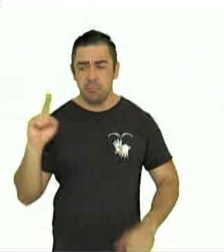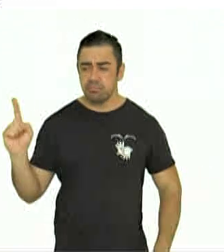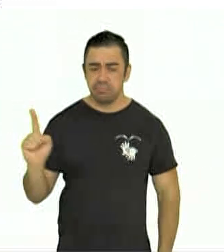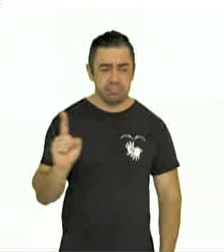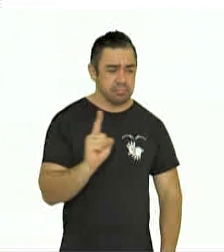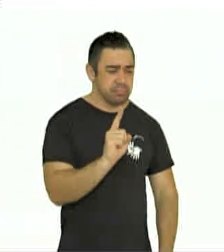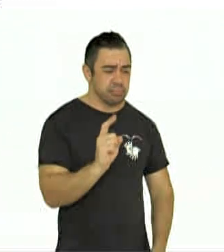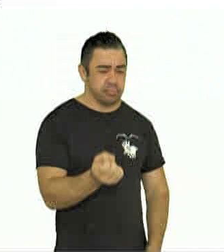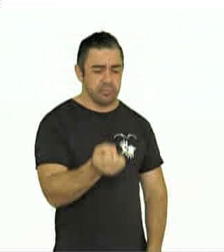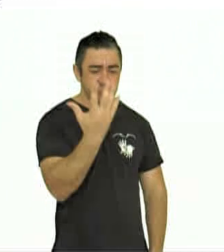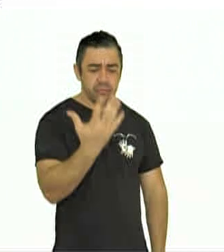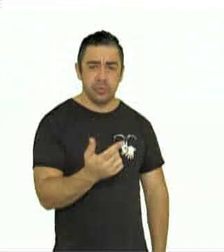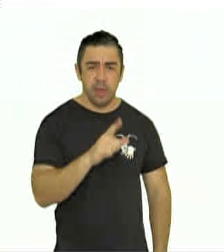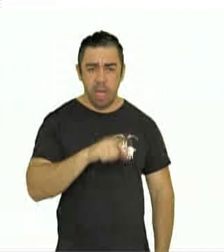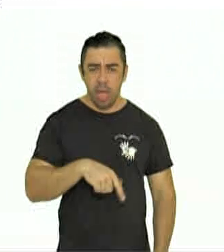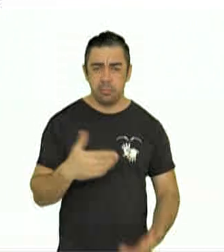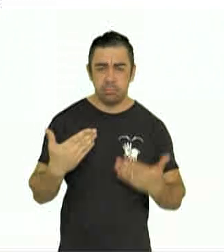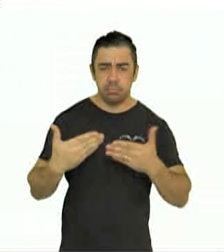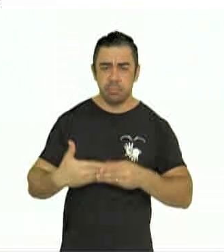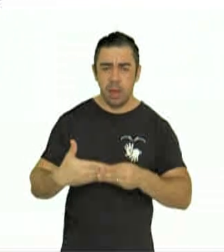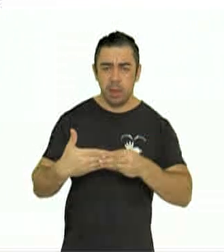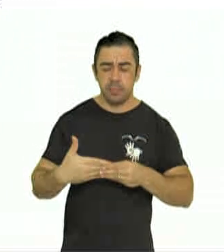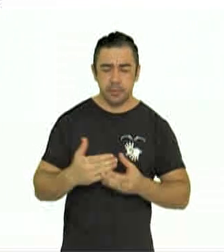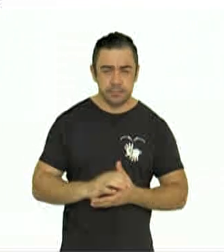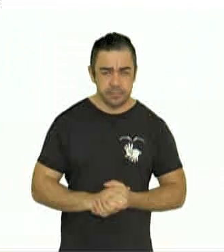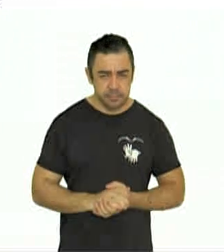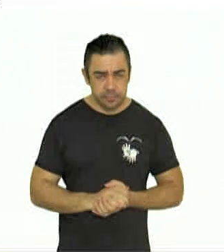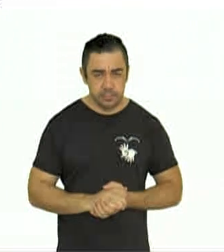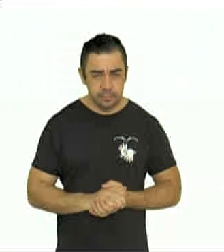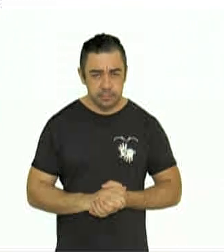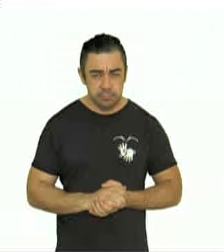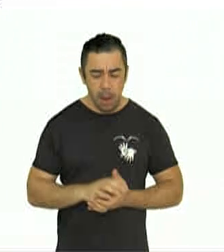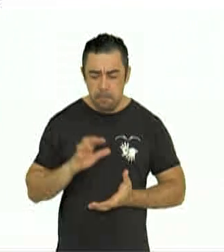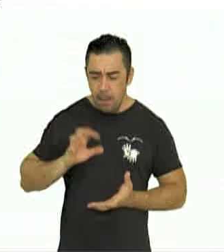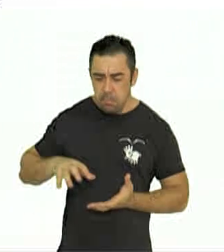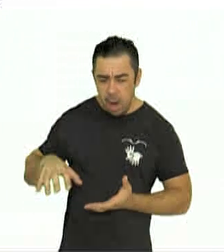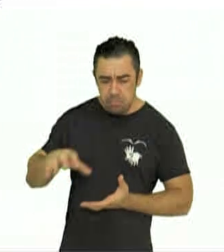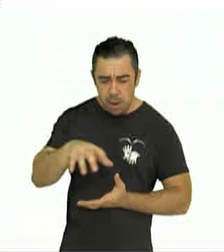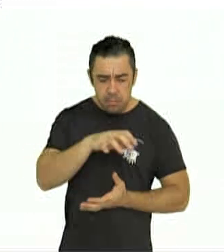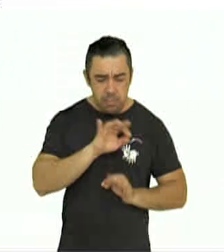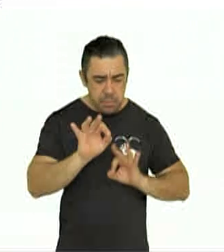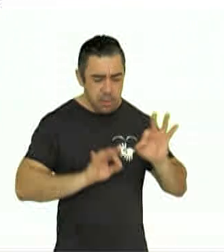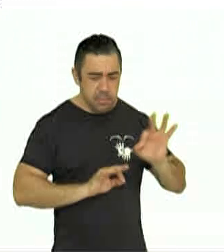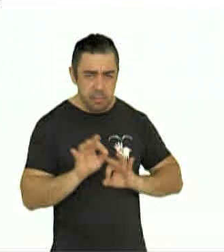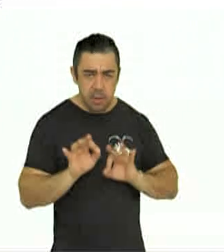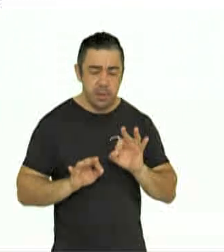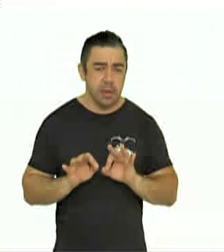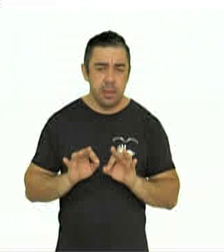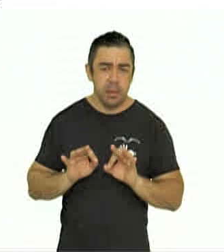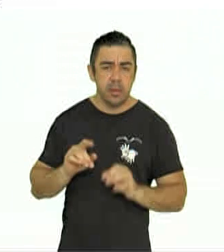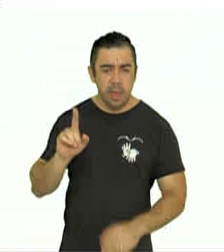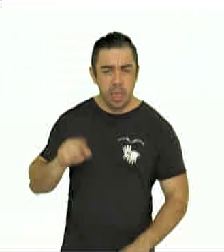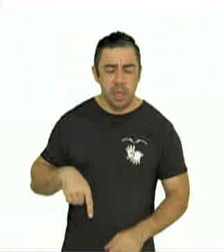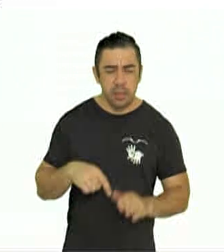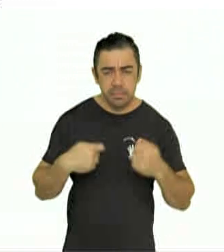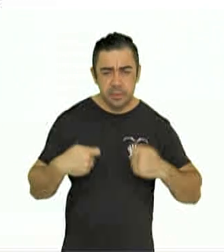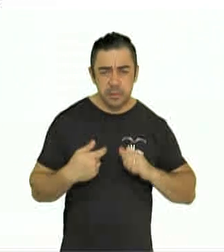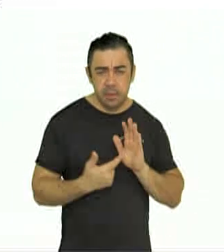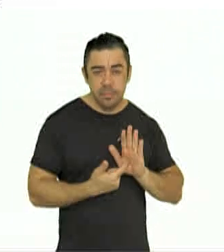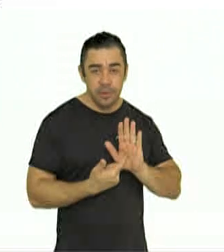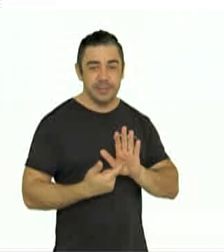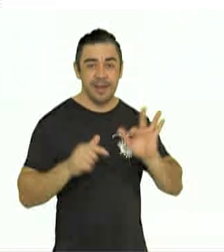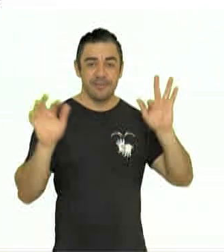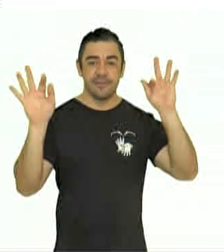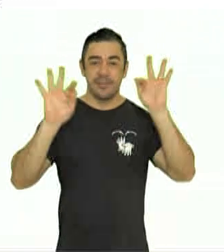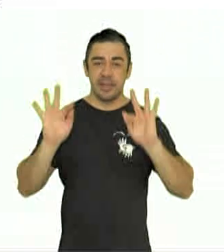que surge do nada e nos dá parabéns. Há um cenário inteiro montado para o papel e nele deve-se demonstrar